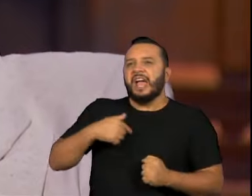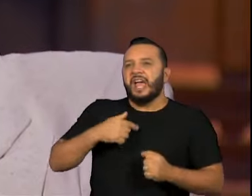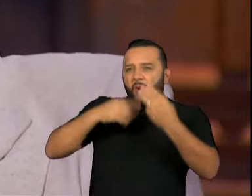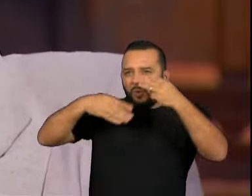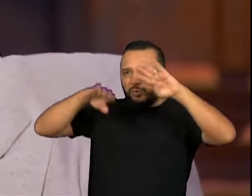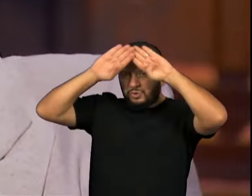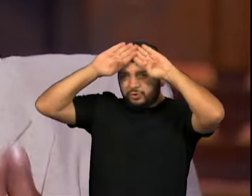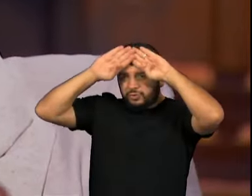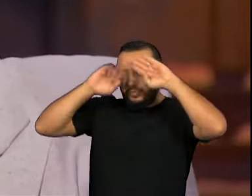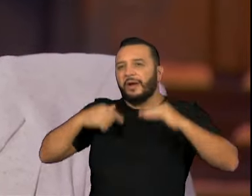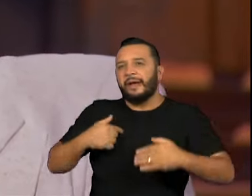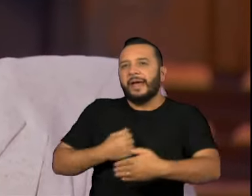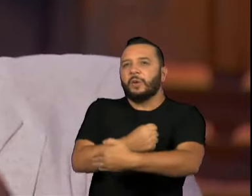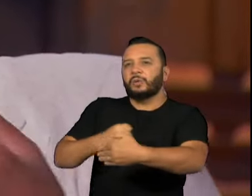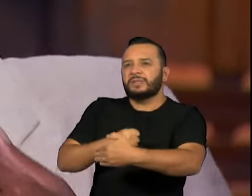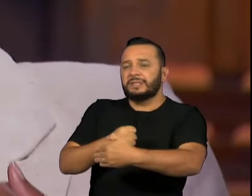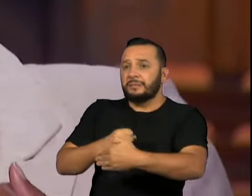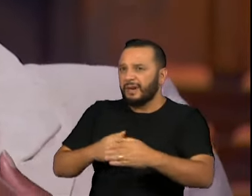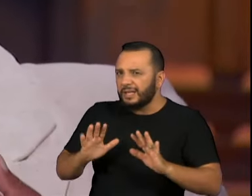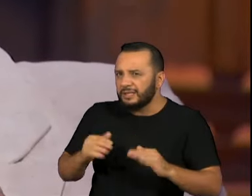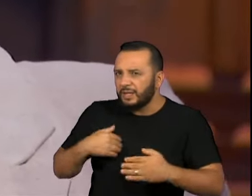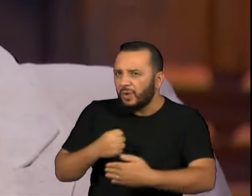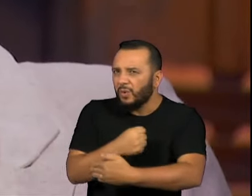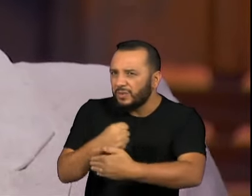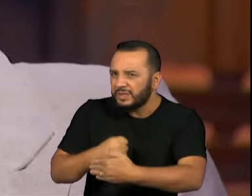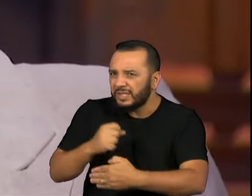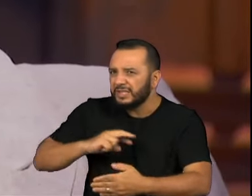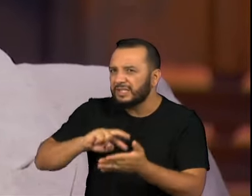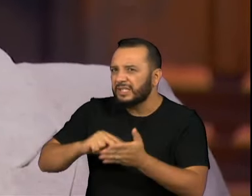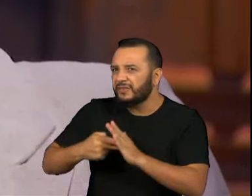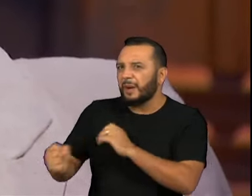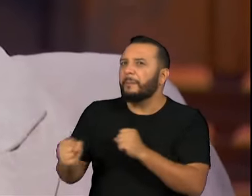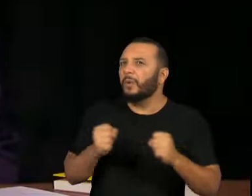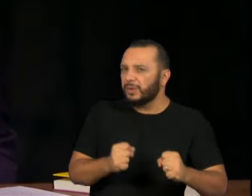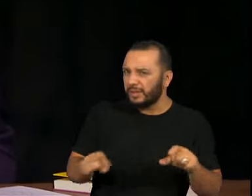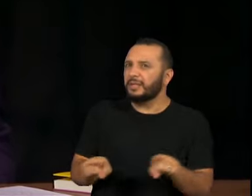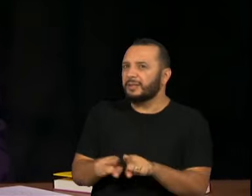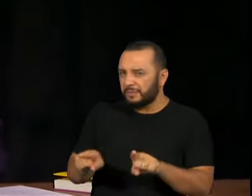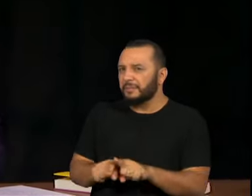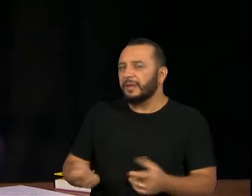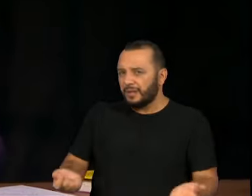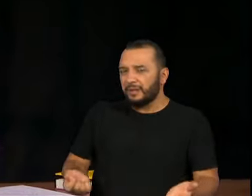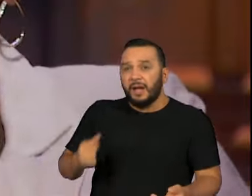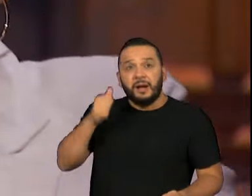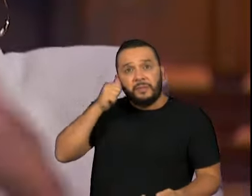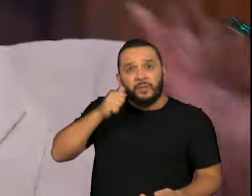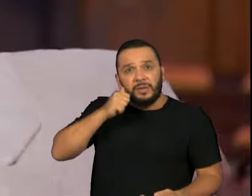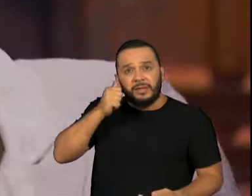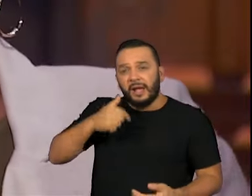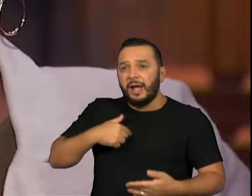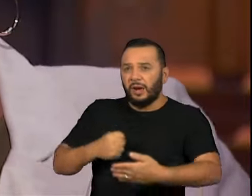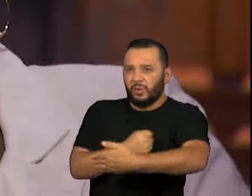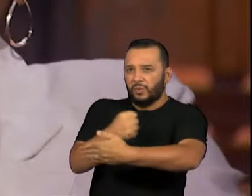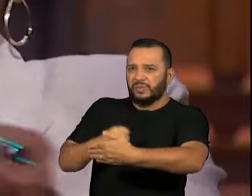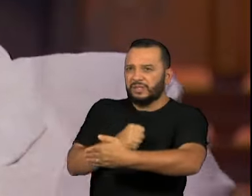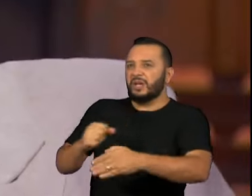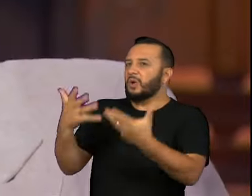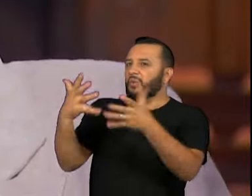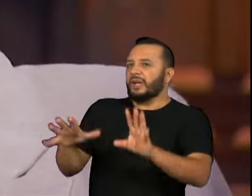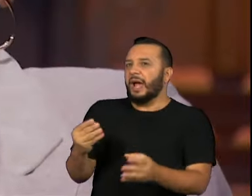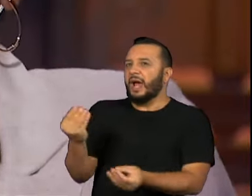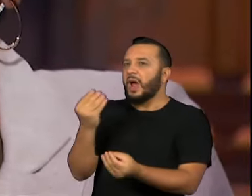poder também se você olha a mulher que tá cozinhando ela pode ser o veneno essa comida eu tô com a mulher que tá cozinha mas não vou cozinhar para você